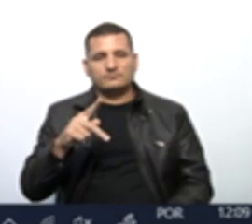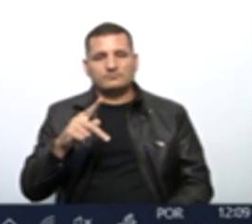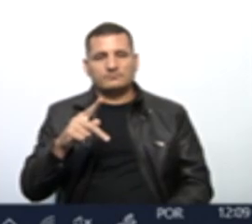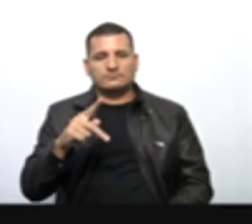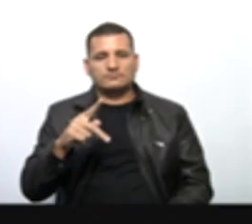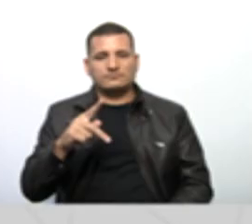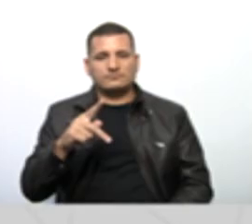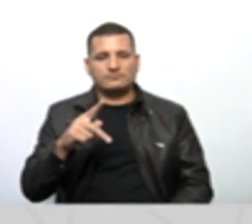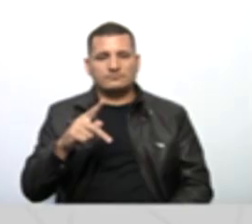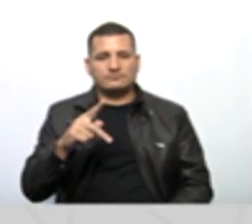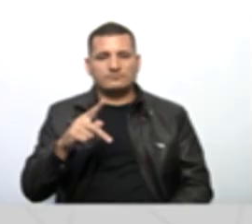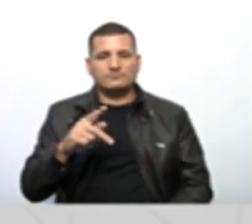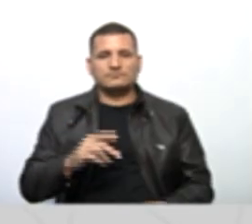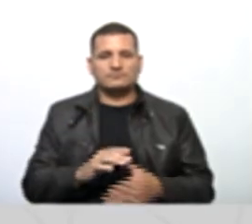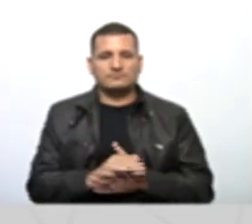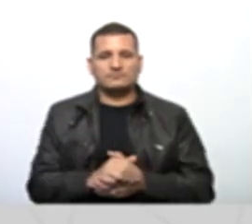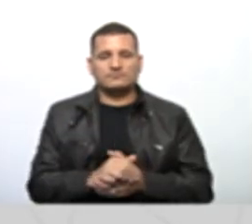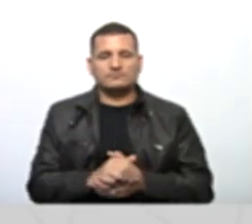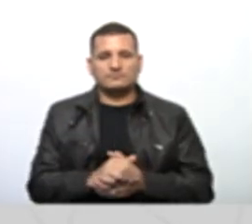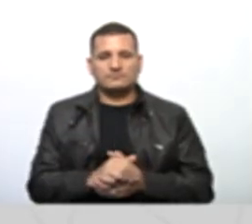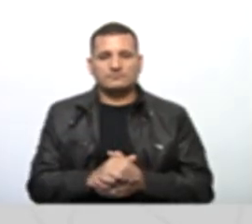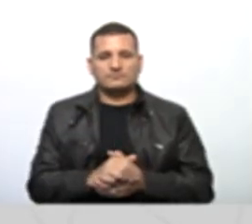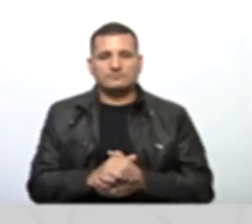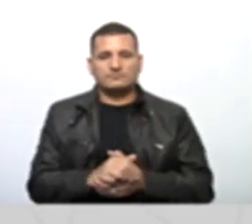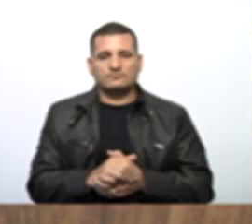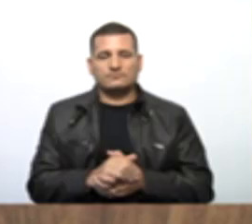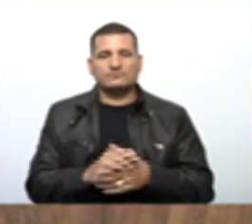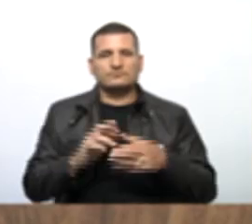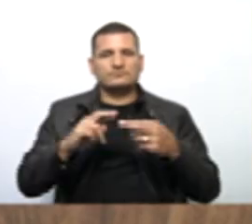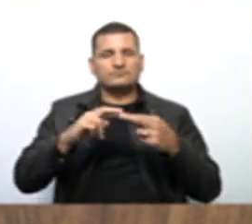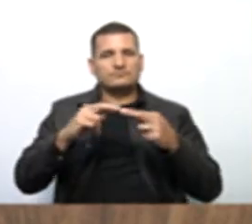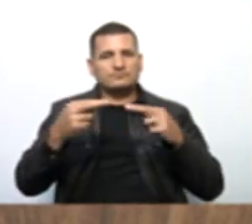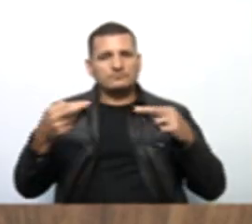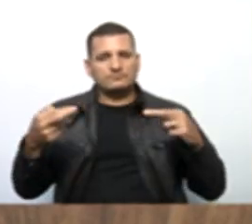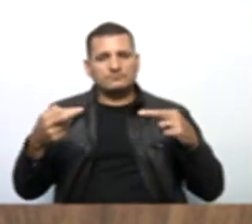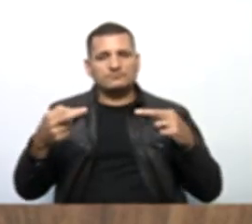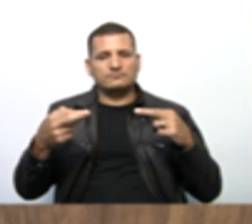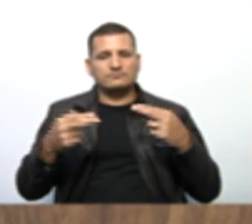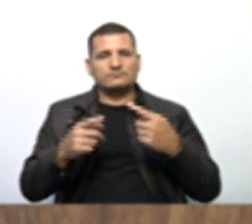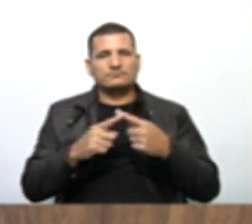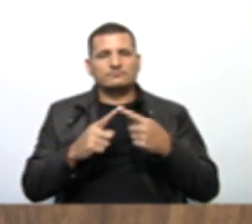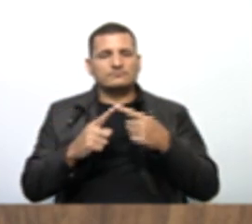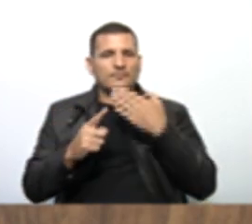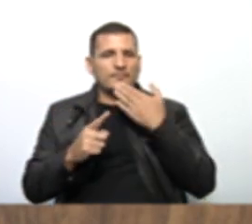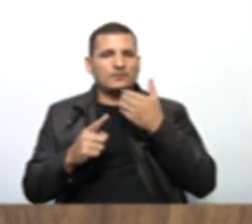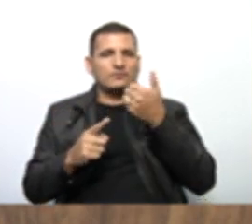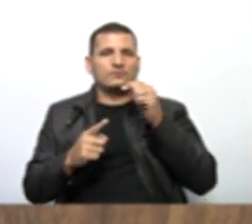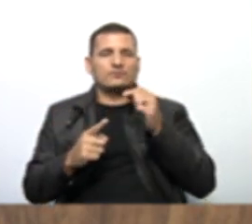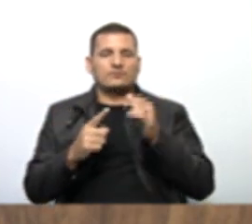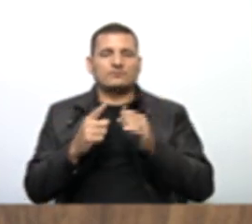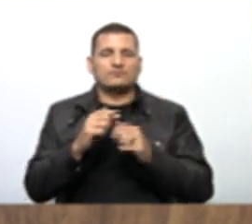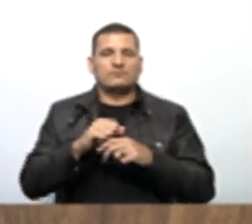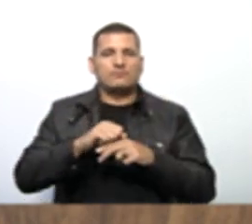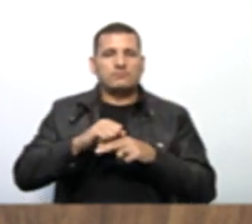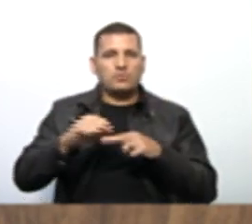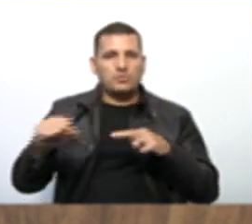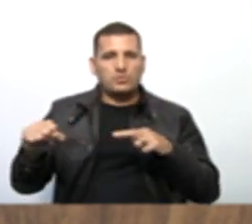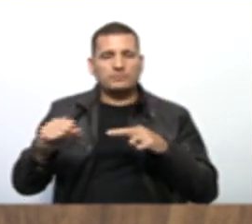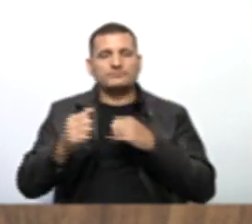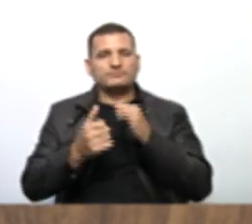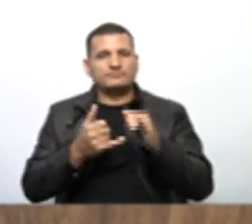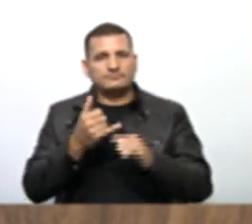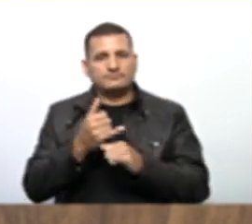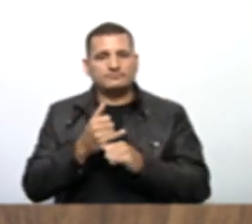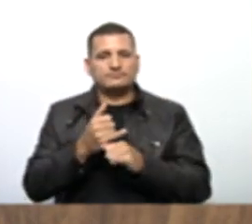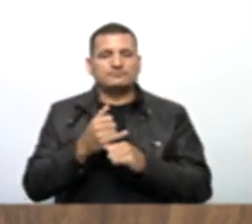patrão lançado que é trançado não é porque a gente vê o que melhora sua qualidade do sinal e não para deixar bonitinho para você não se